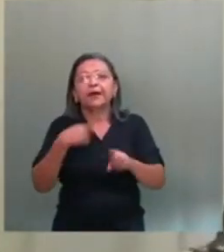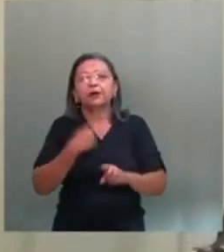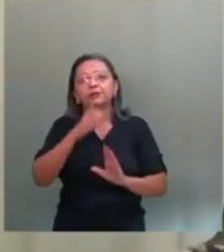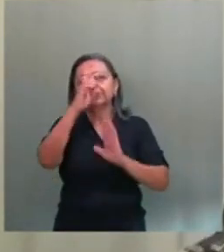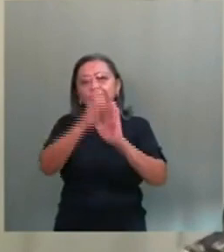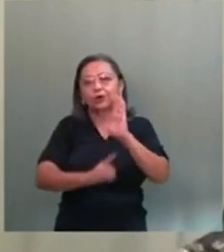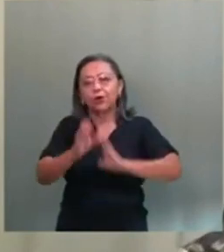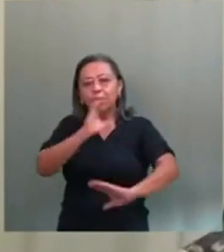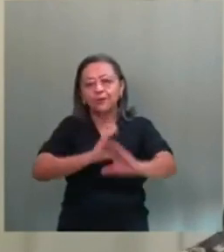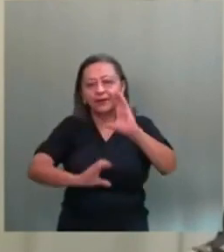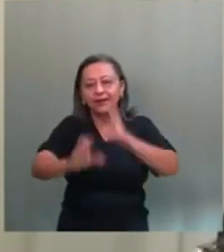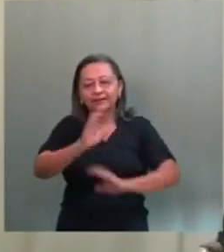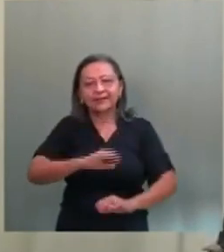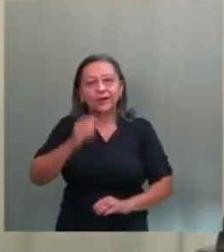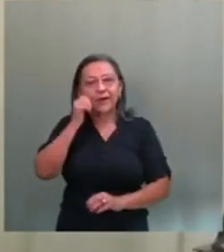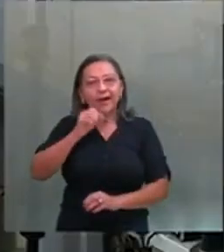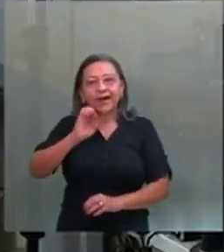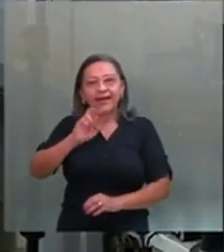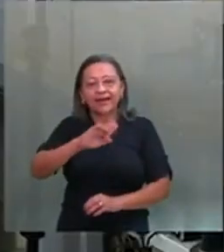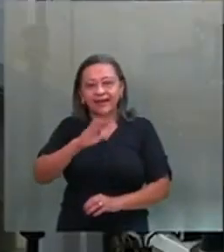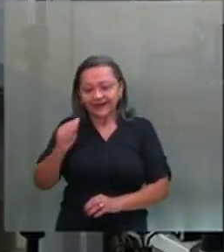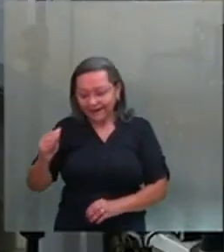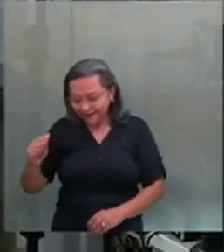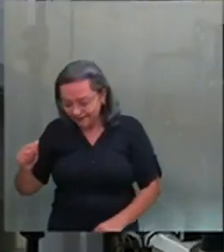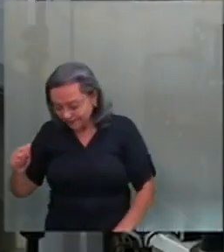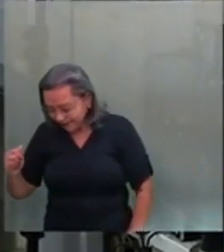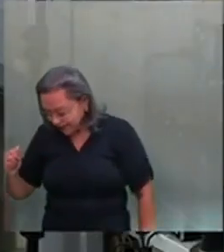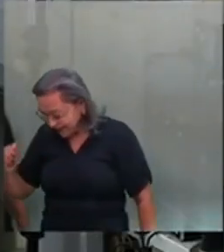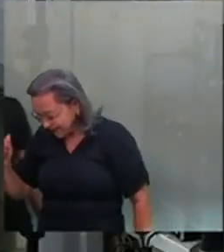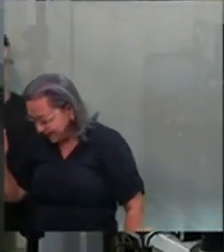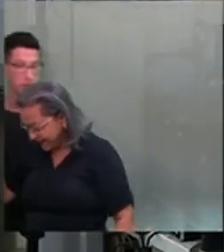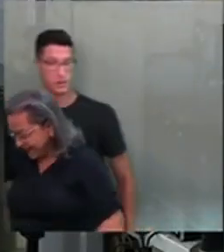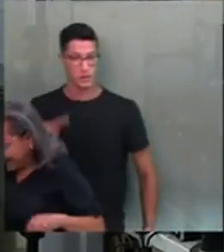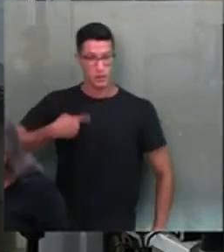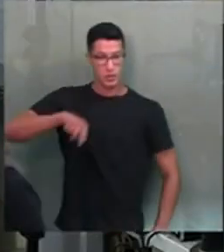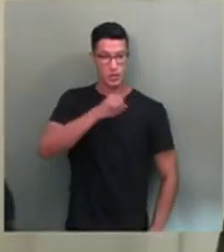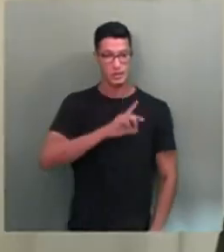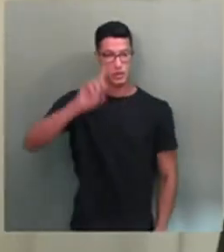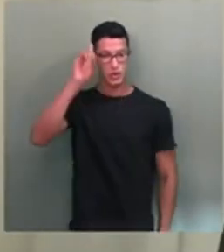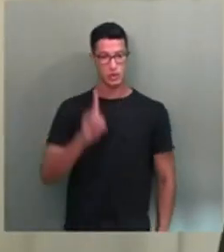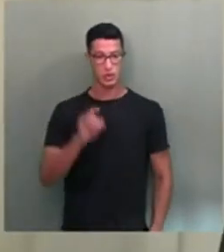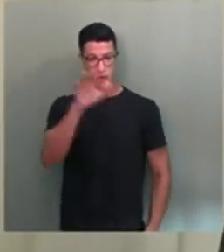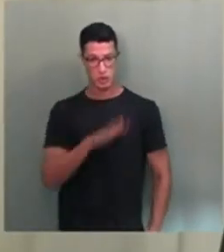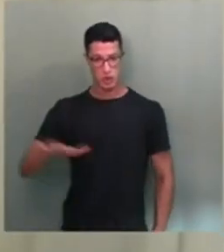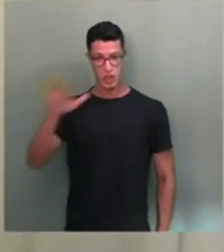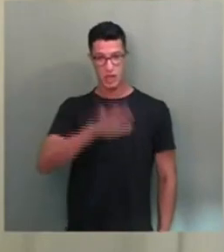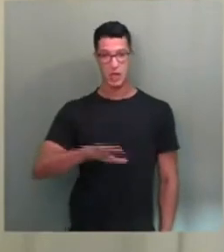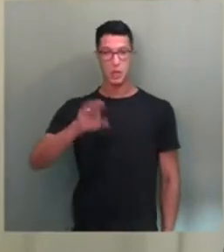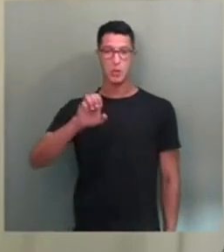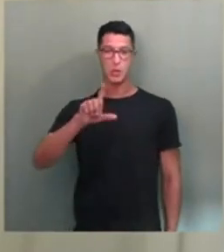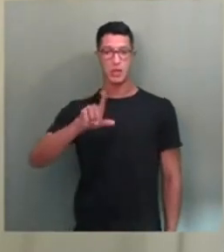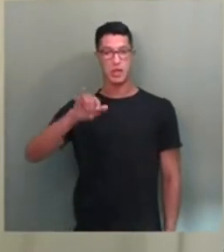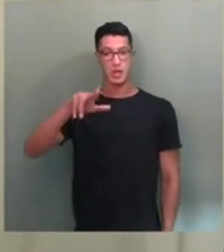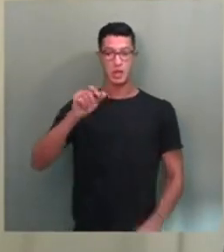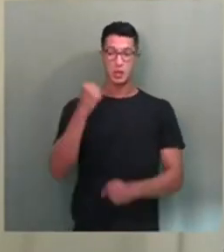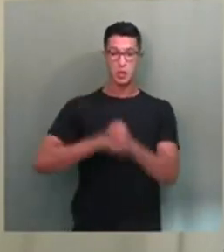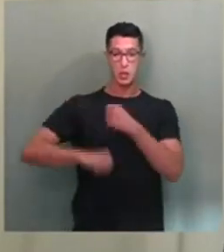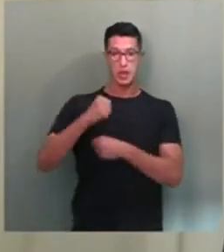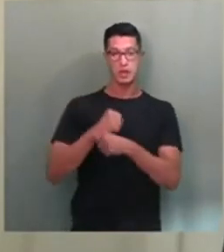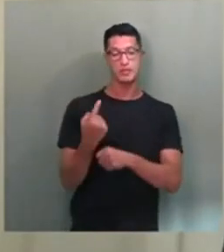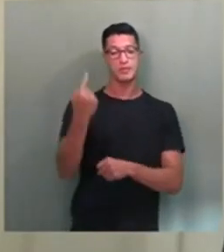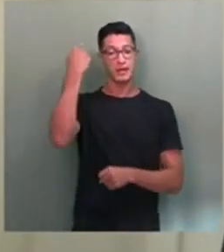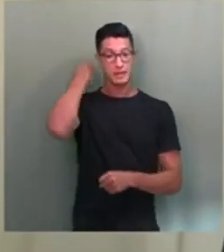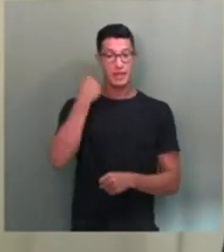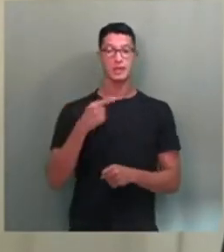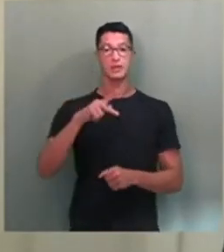de comunicação, a Érica Ciolin, assim como a nossa diretora-geral, Ilana Trombica. No ano passado,